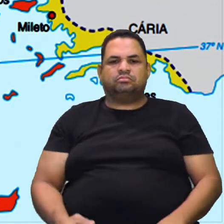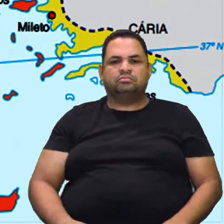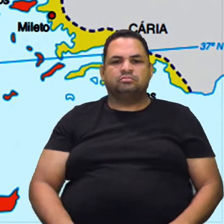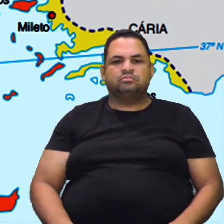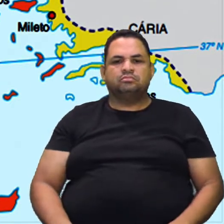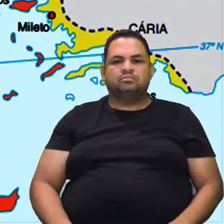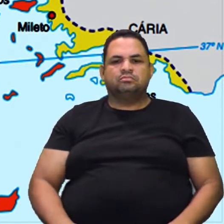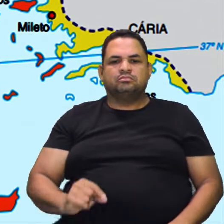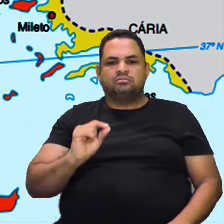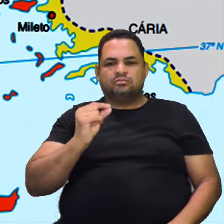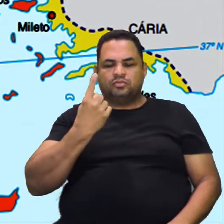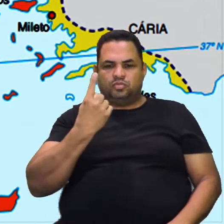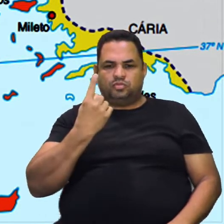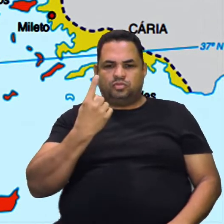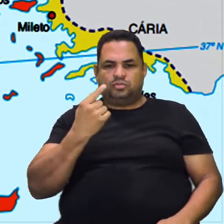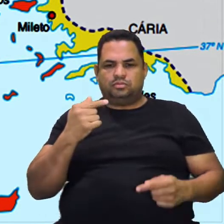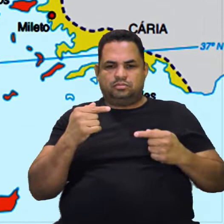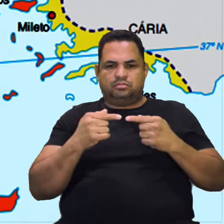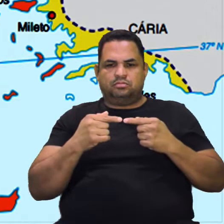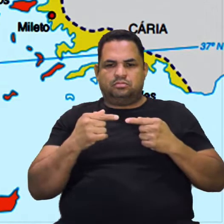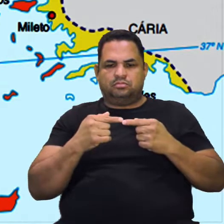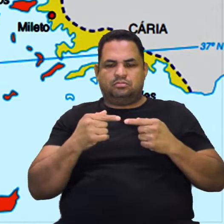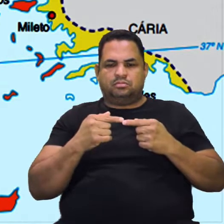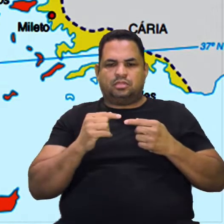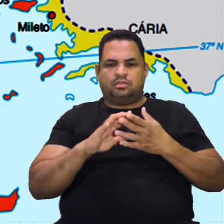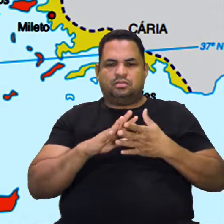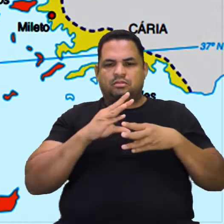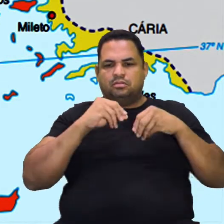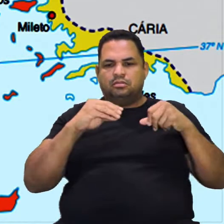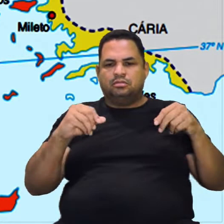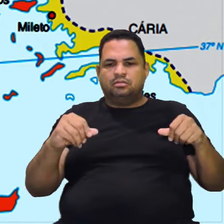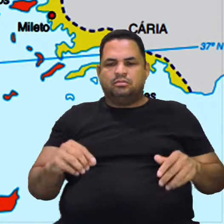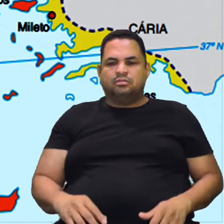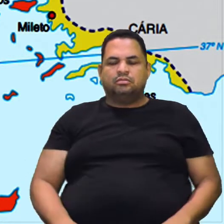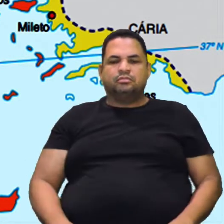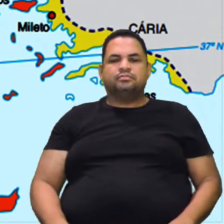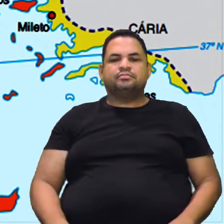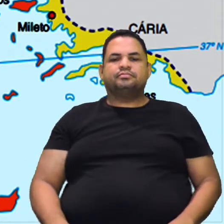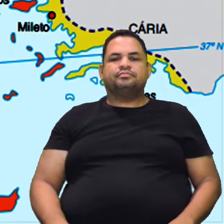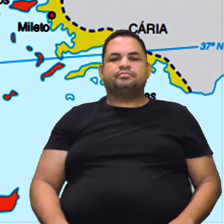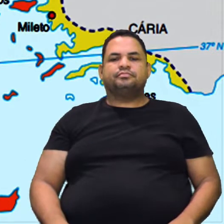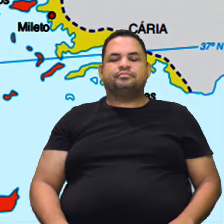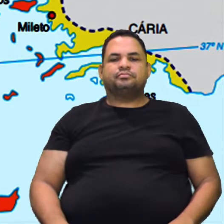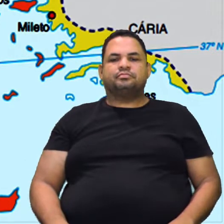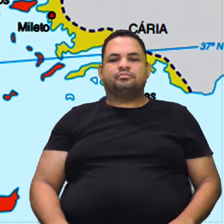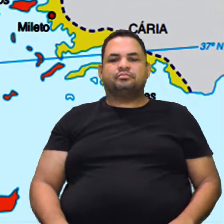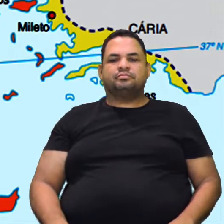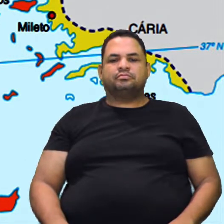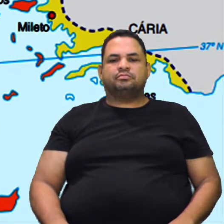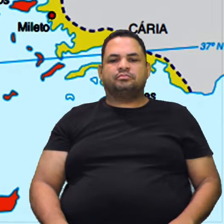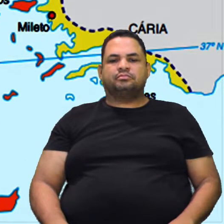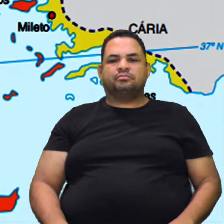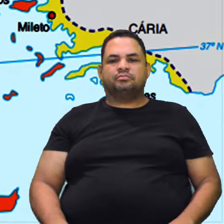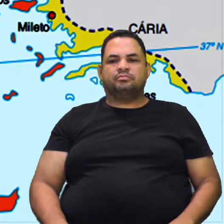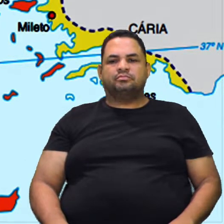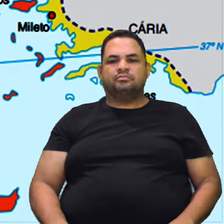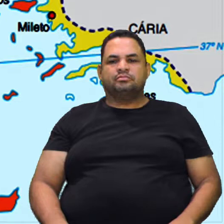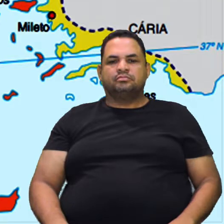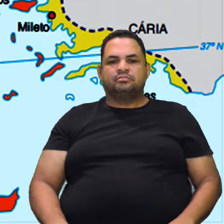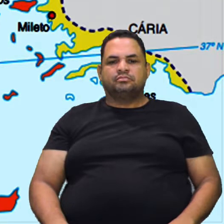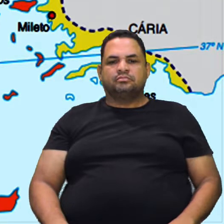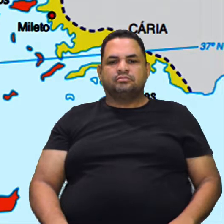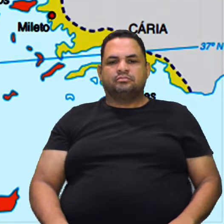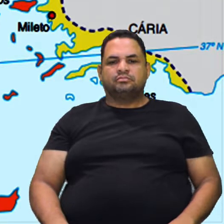um lado dele é ligado ao continente. Isso é uma península. A Itália é uma península. A